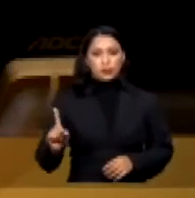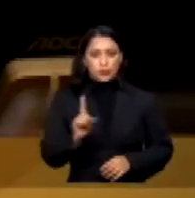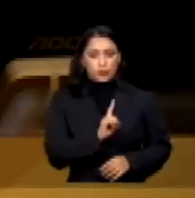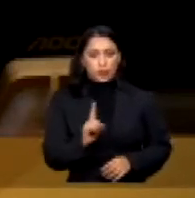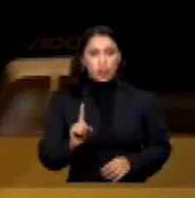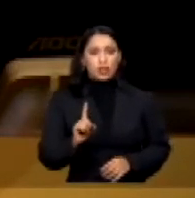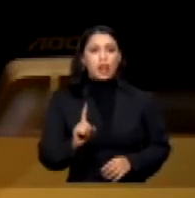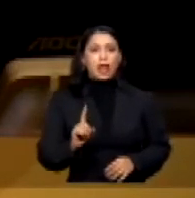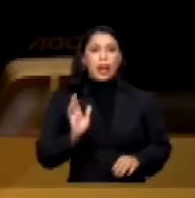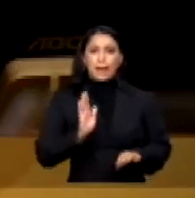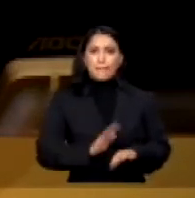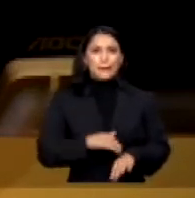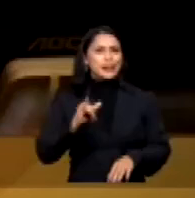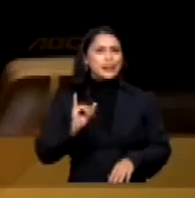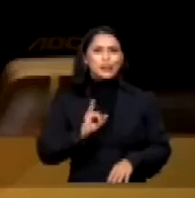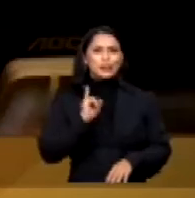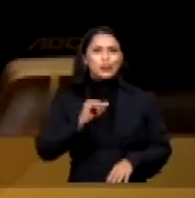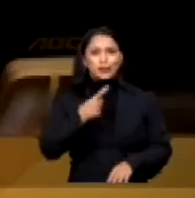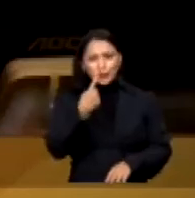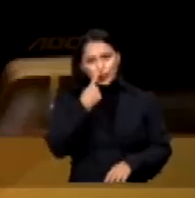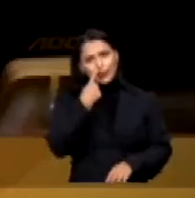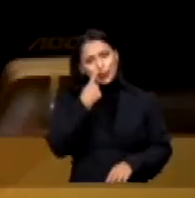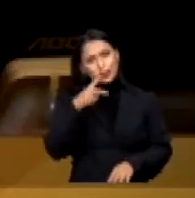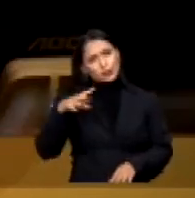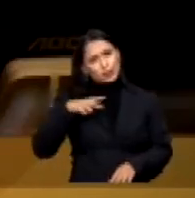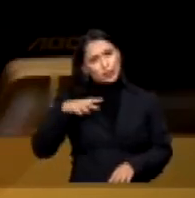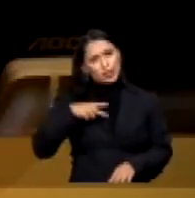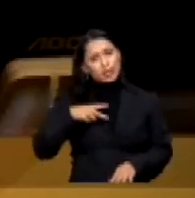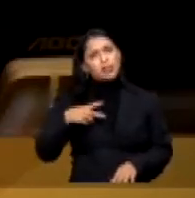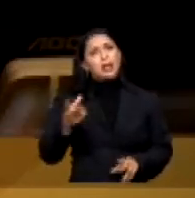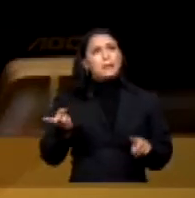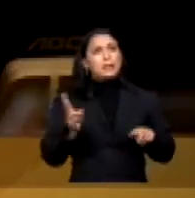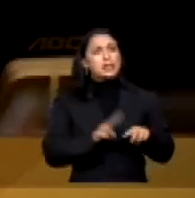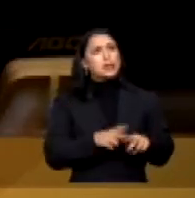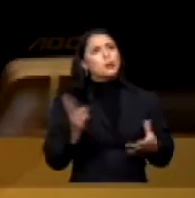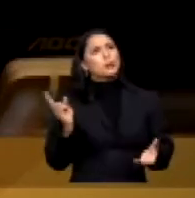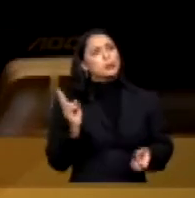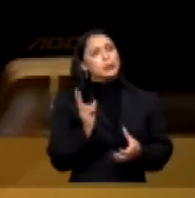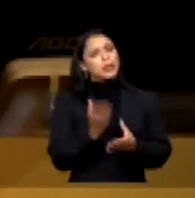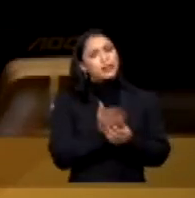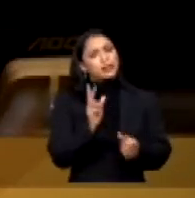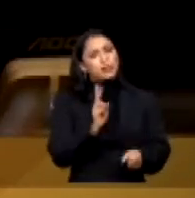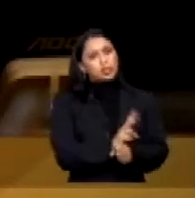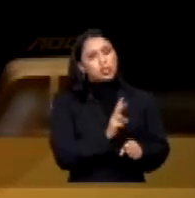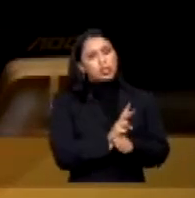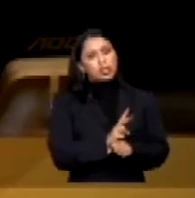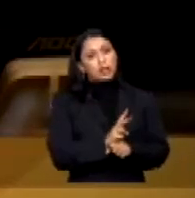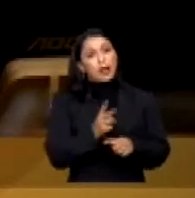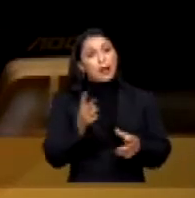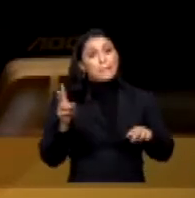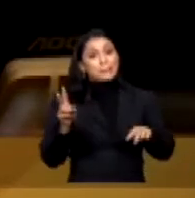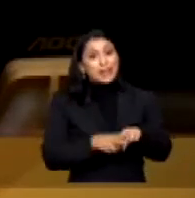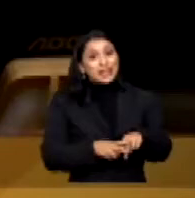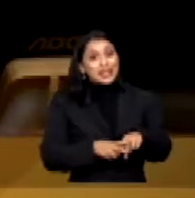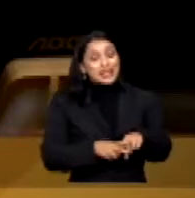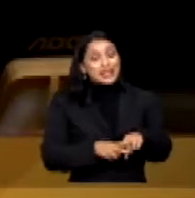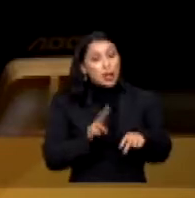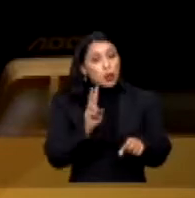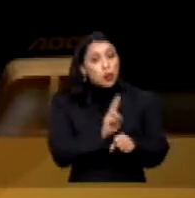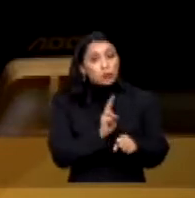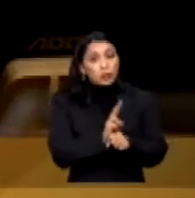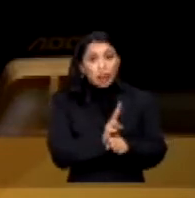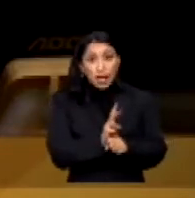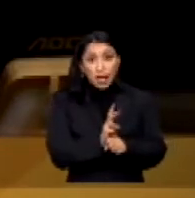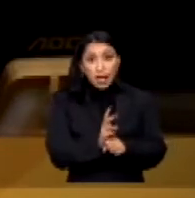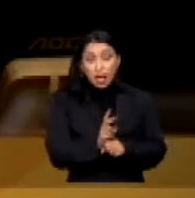mais sagrada do que a intimidade, comporta a prisão preventiva, comporta a prisão cautelar, a prisão o processo